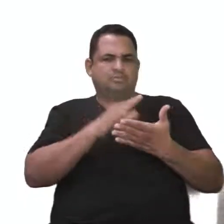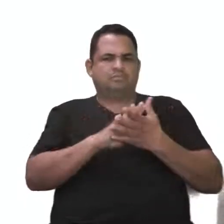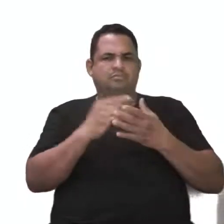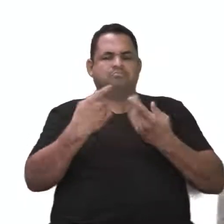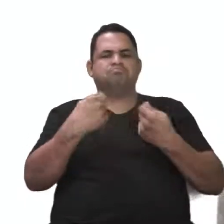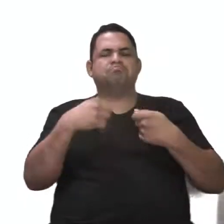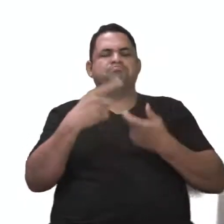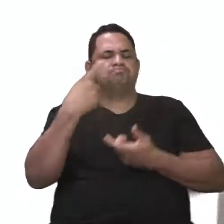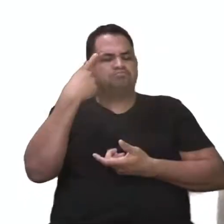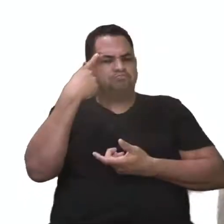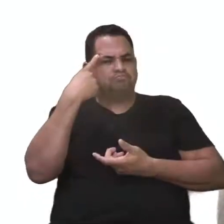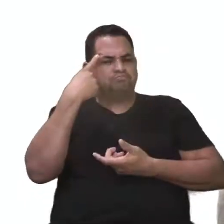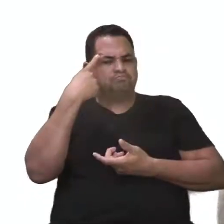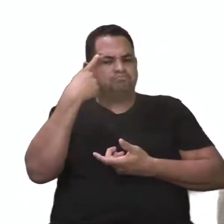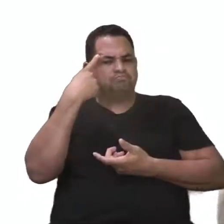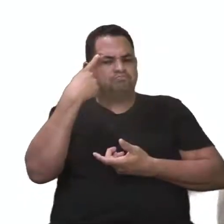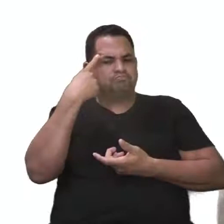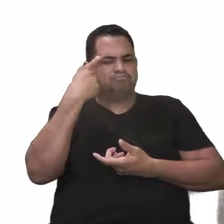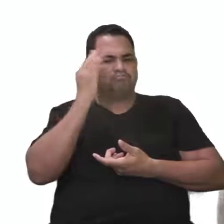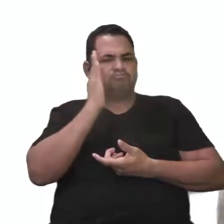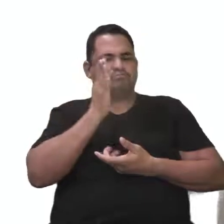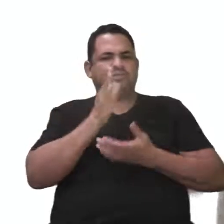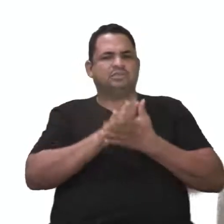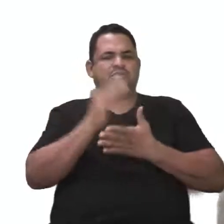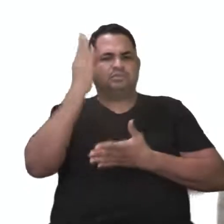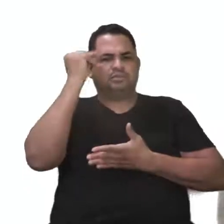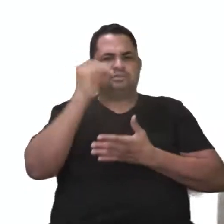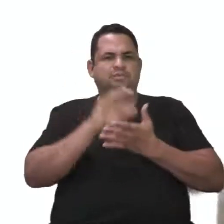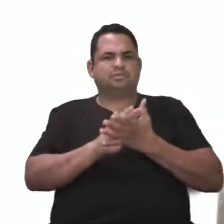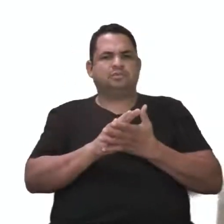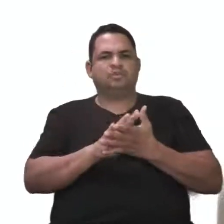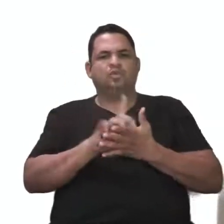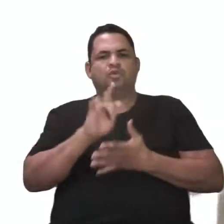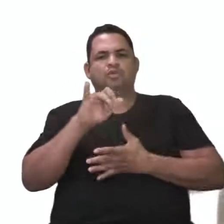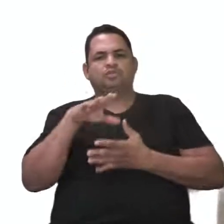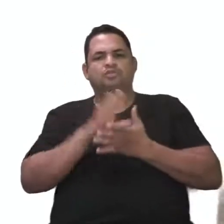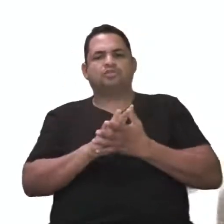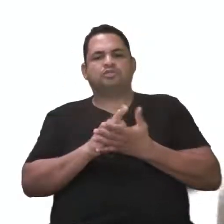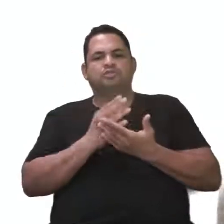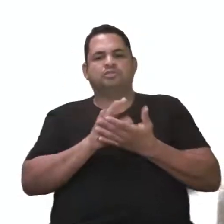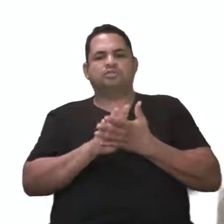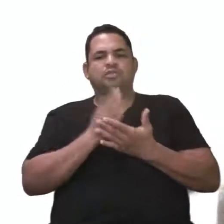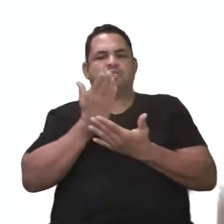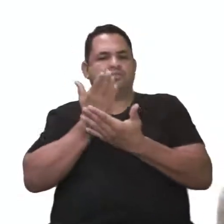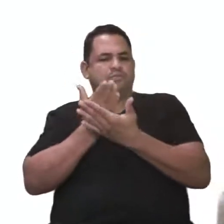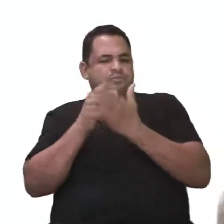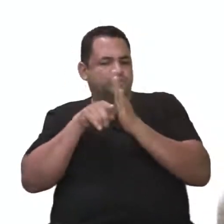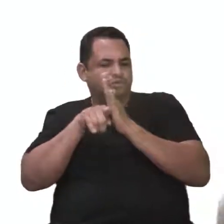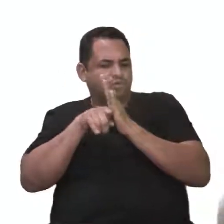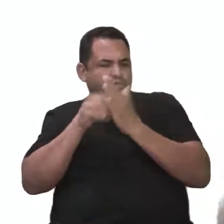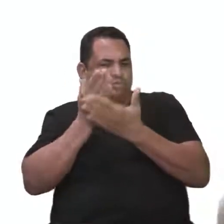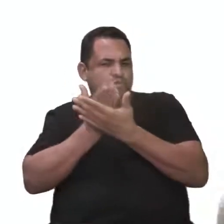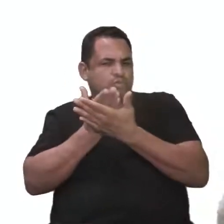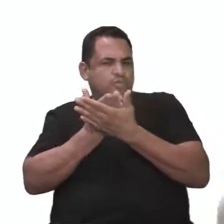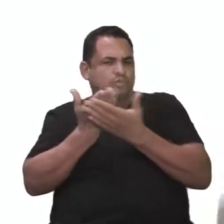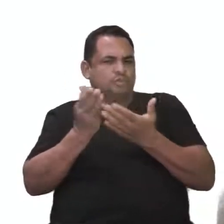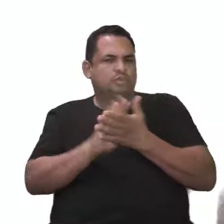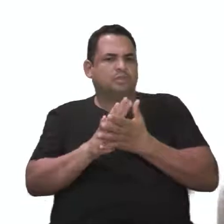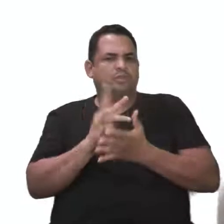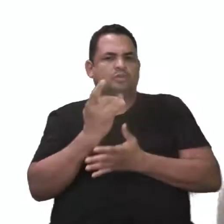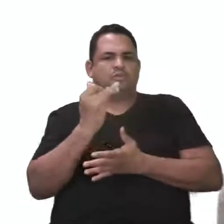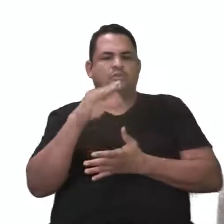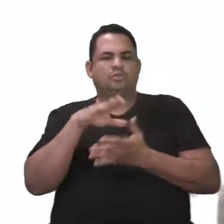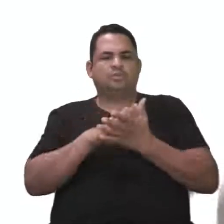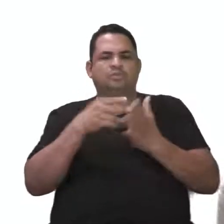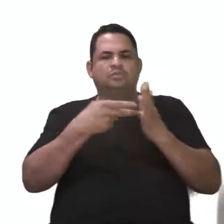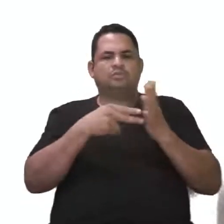tem que pensar no seguinte: a gente já sabe que logia vem de logos, que é estudo. Homo significa